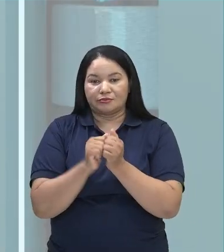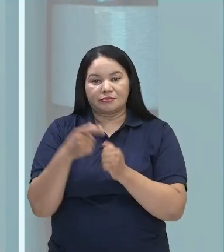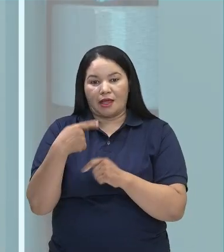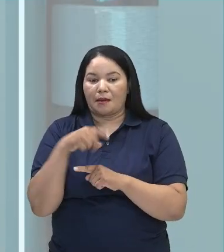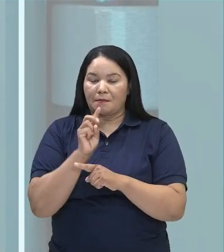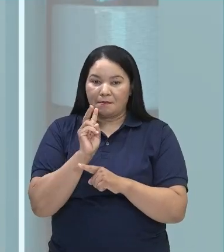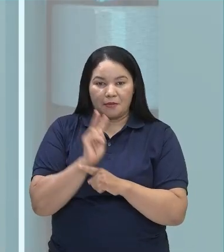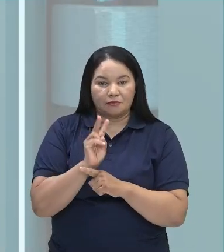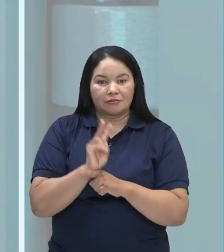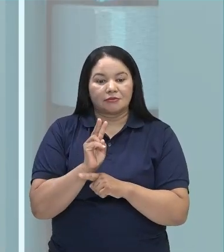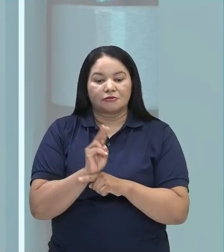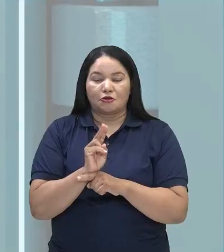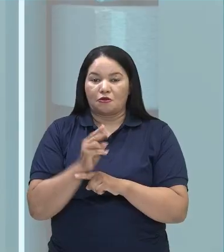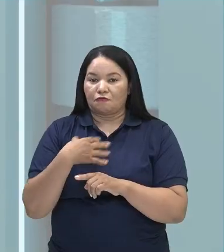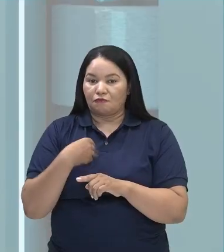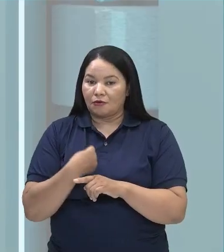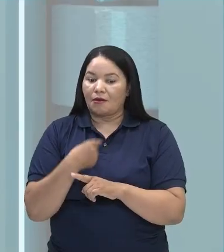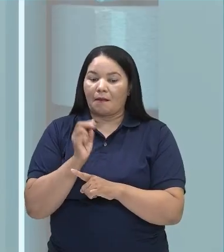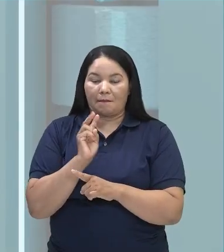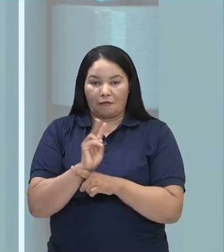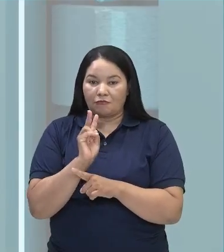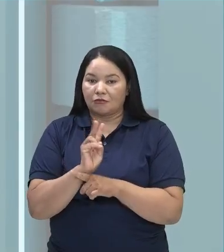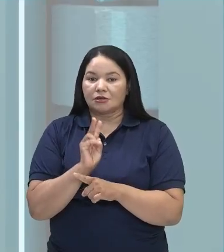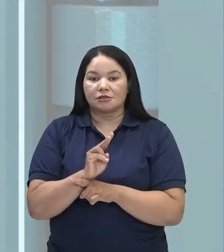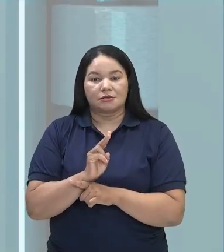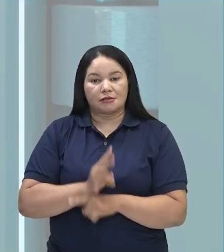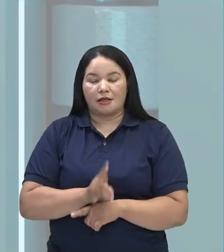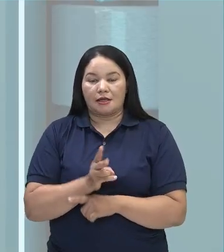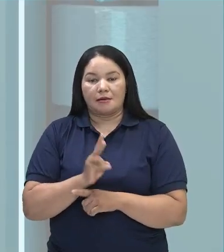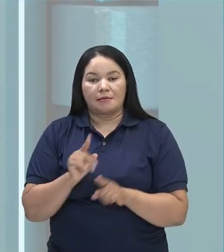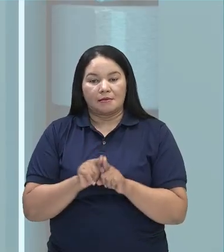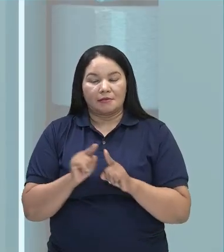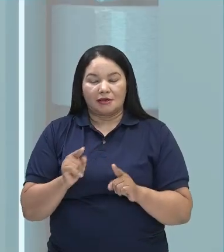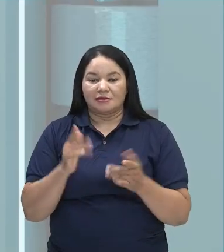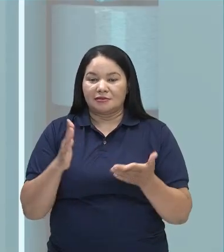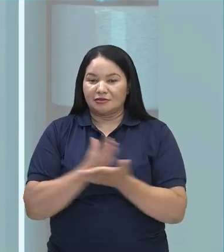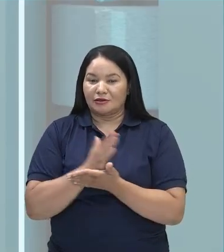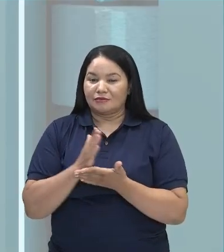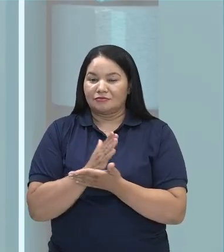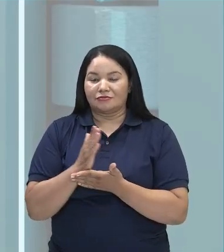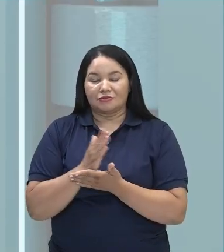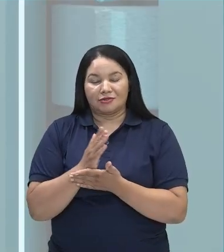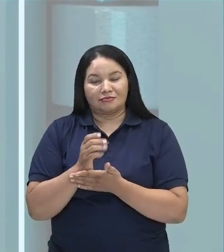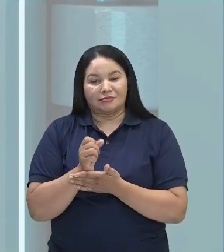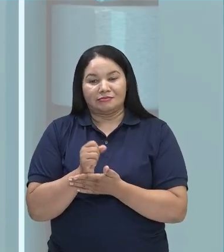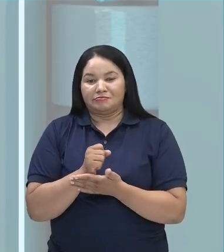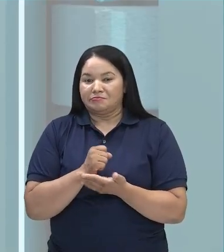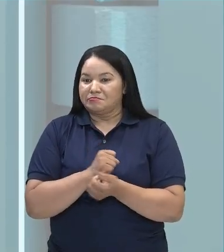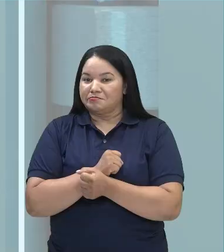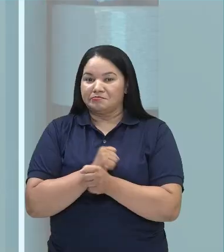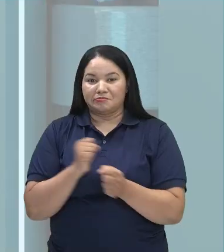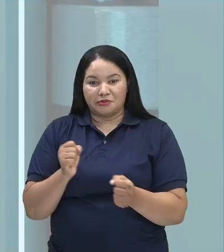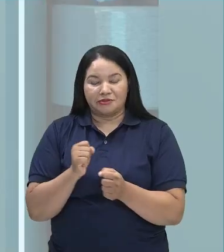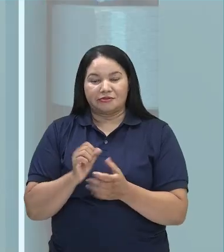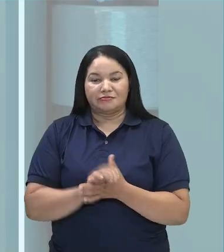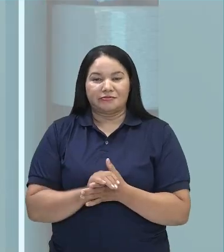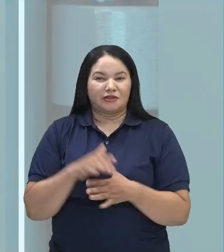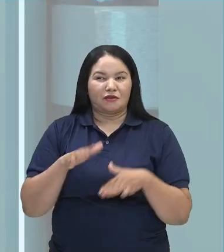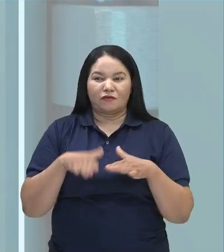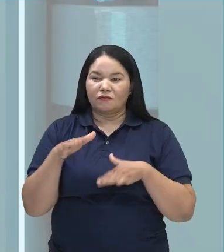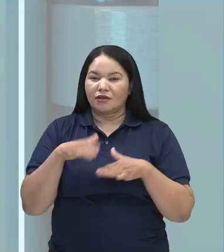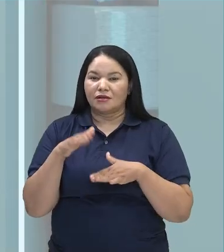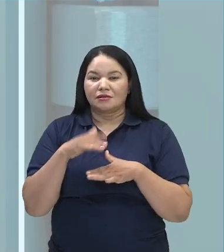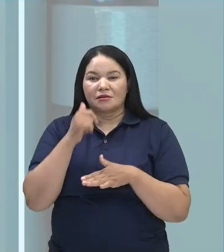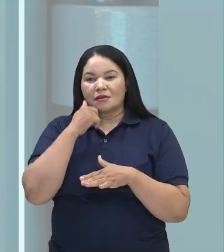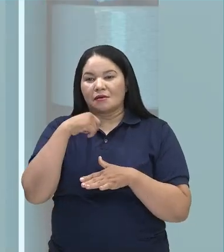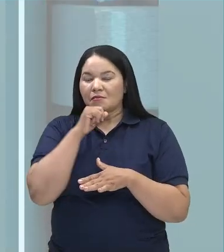proteger mesmo, né, os seus filhos. Mas tem casos que às vezes não é nem porque a mãe não queira, né? Problemas